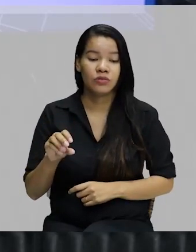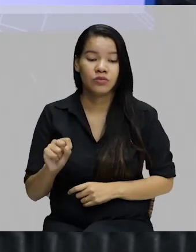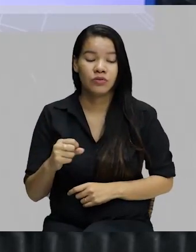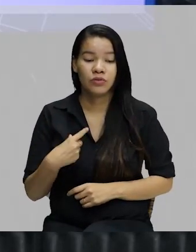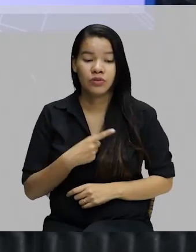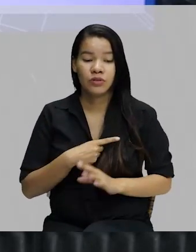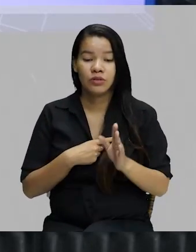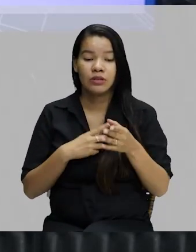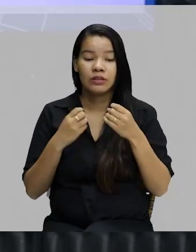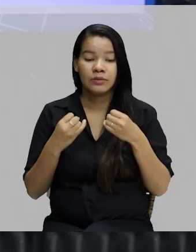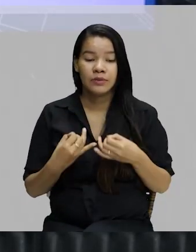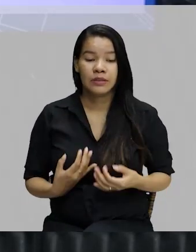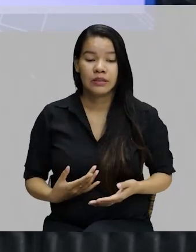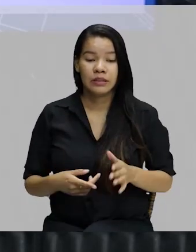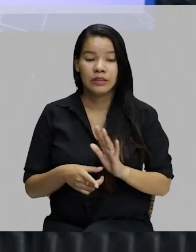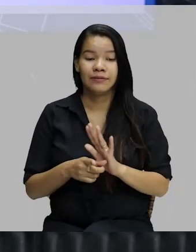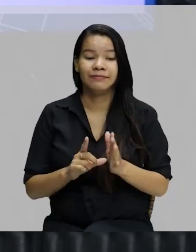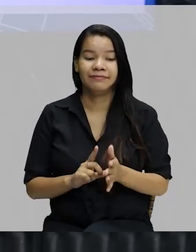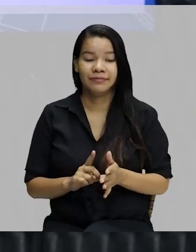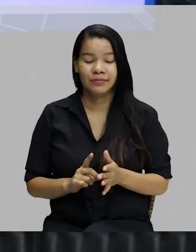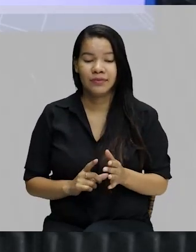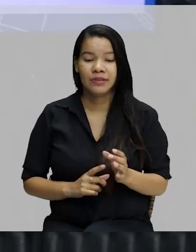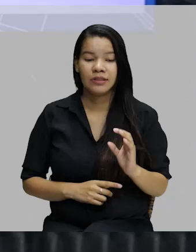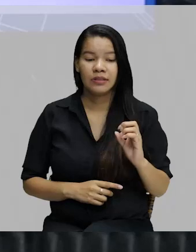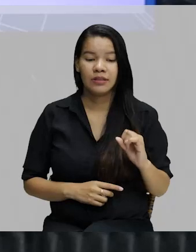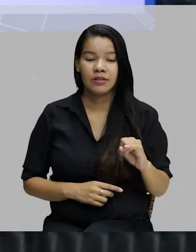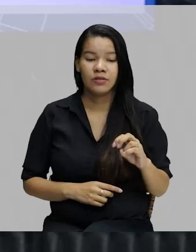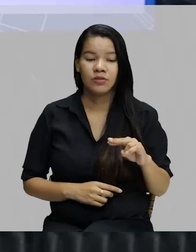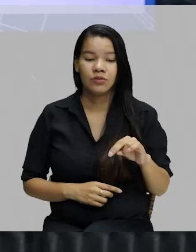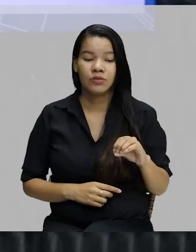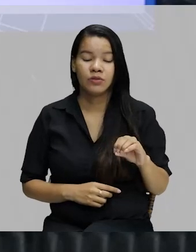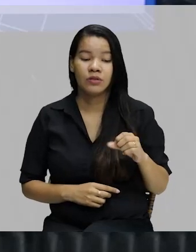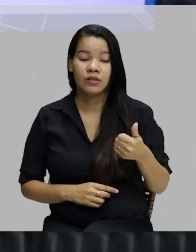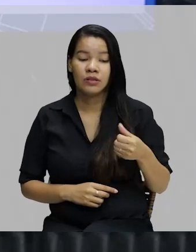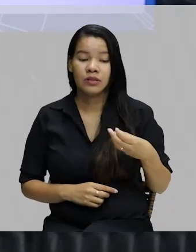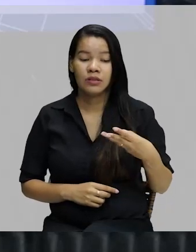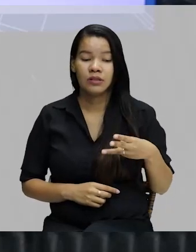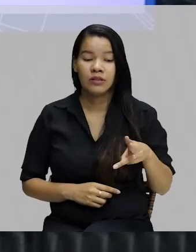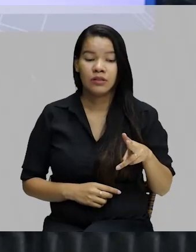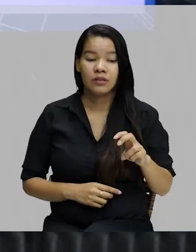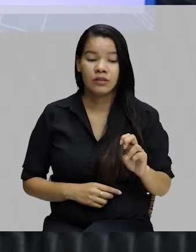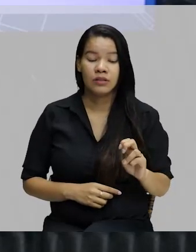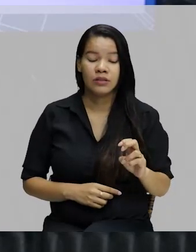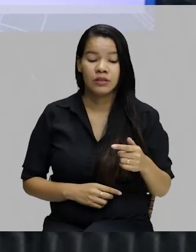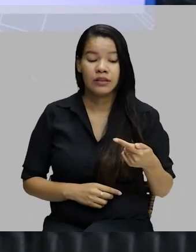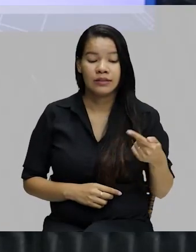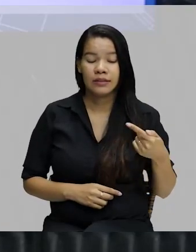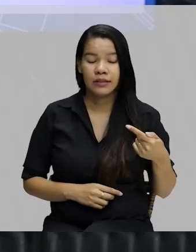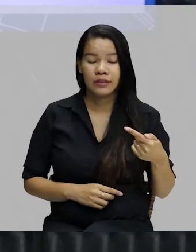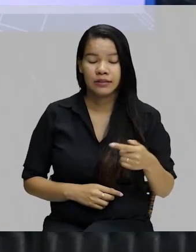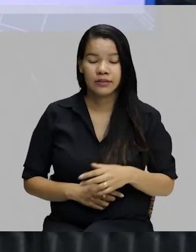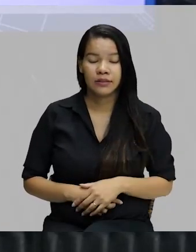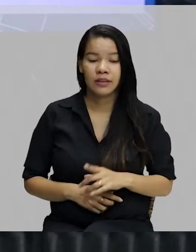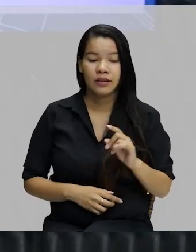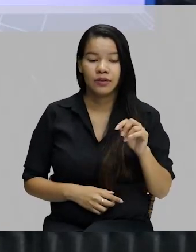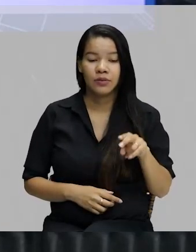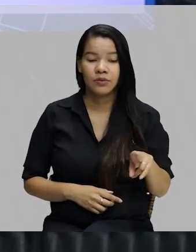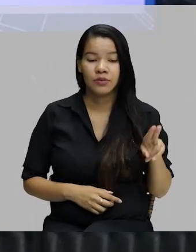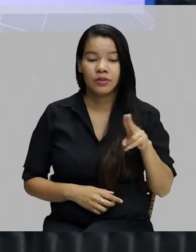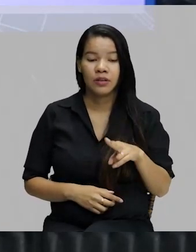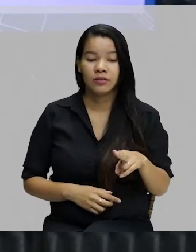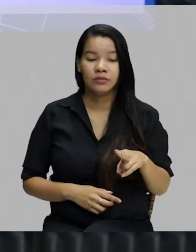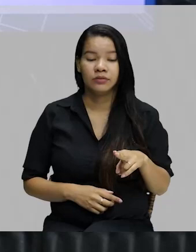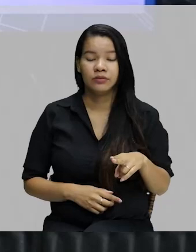Falamos anteriormente do césio-137, certo? O césio-137, né, ele é usado no tratamento contra